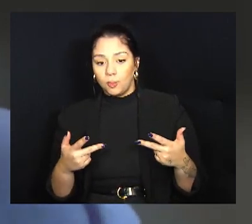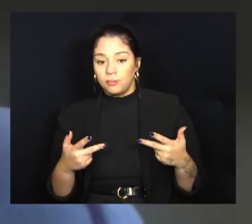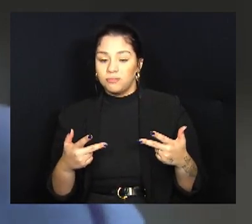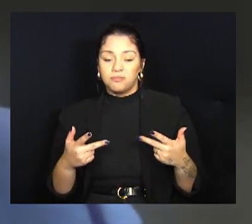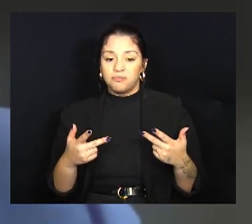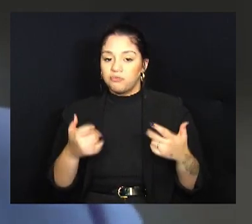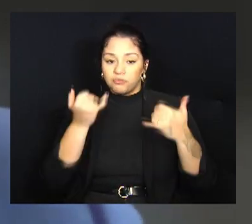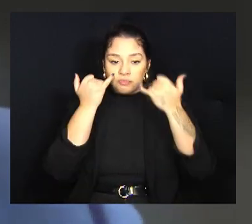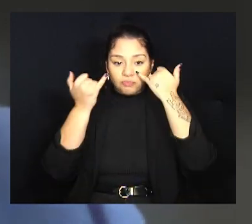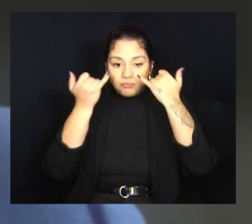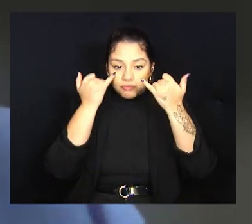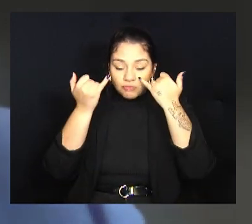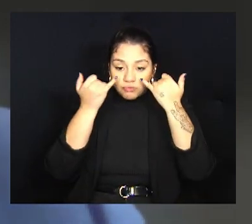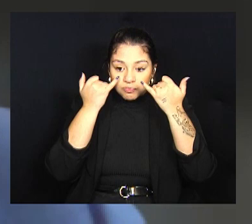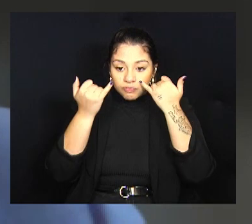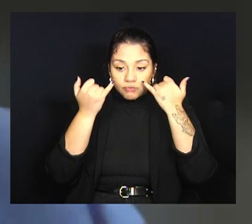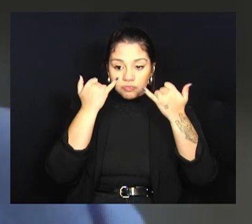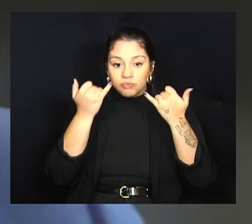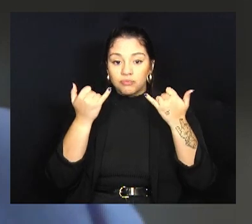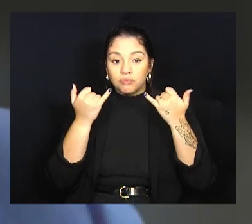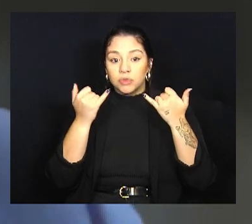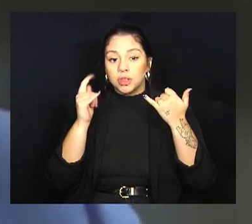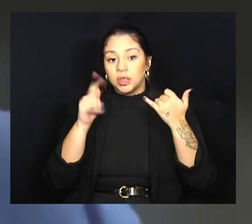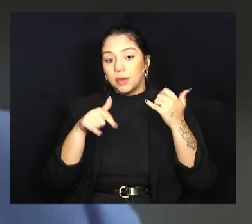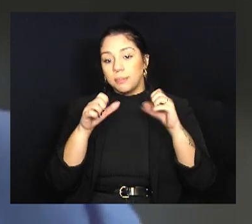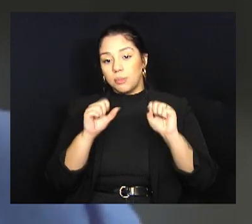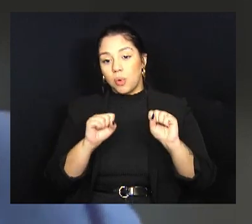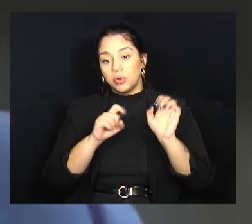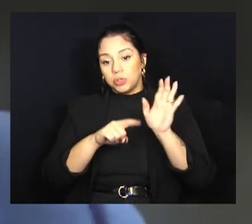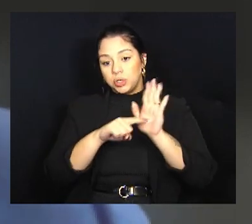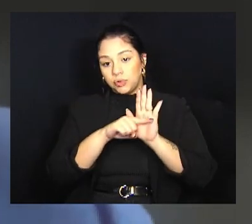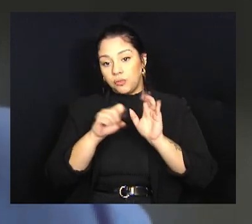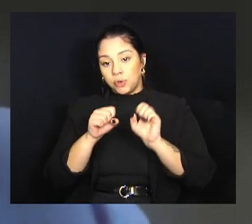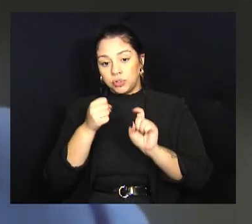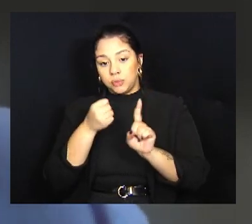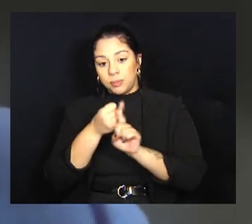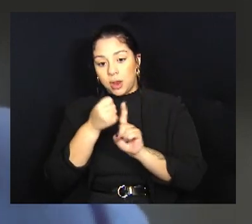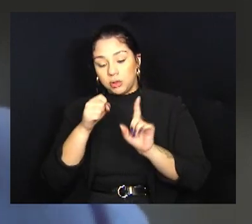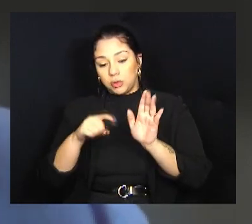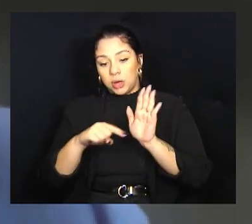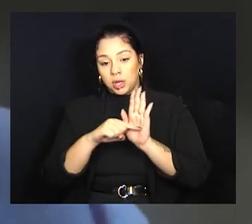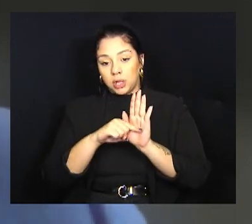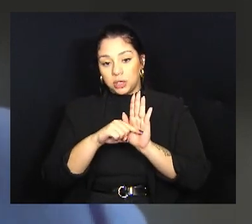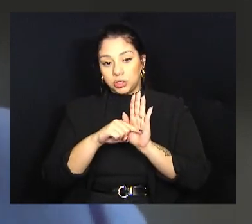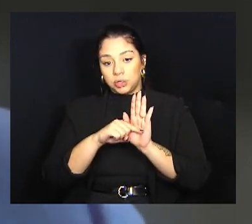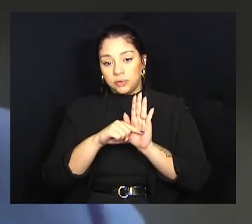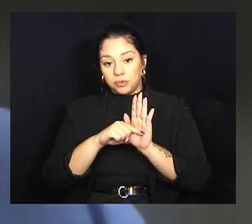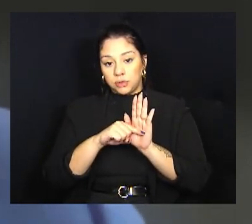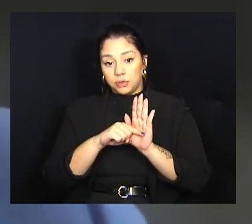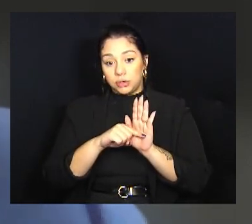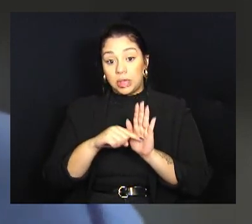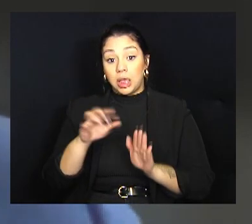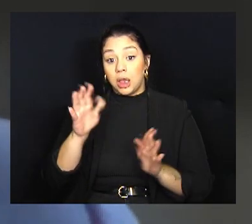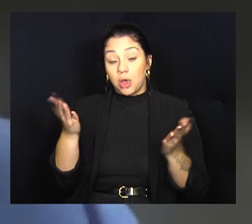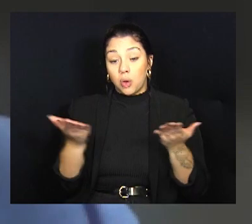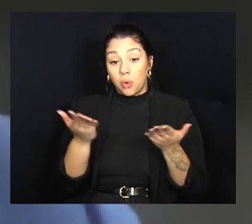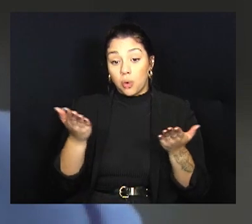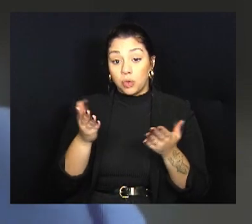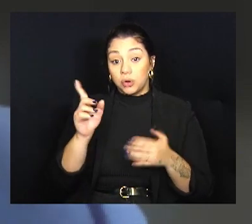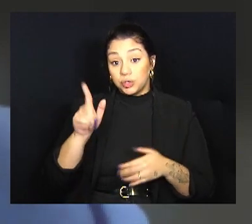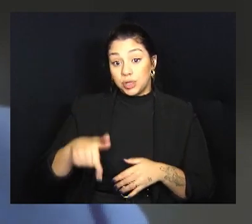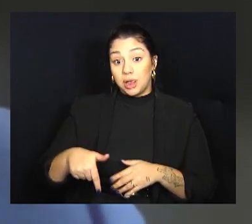mídia que pode ser negativa, pode ter impacto negativo, o cenário que a gente tem hoje é